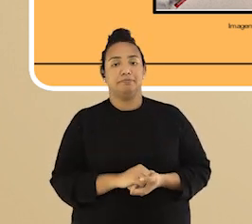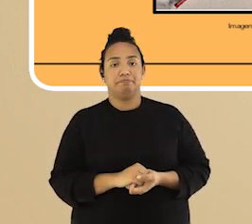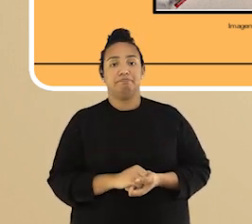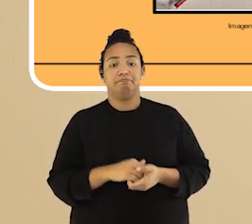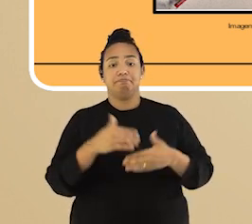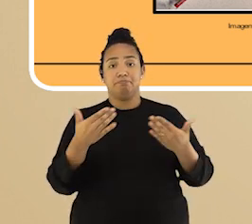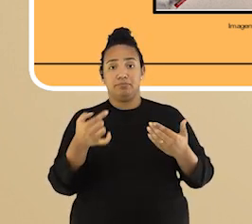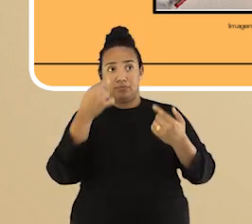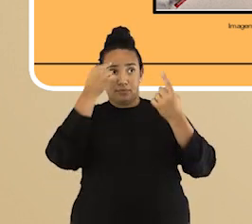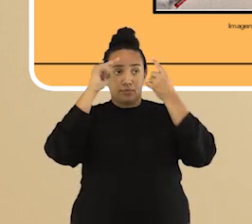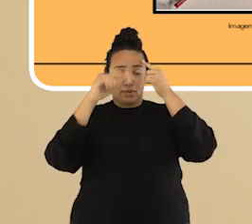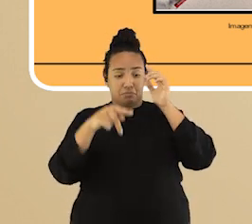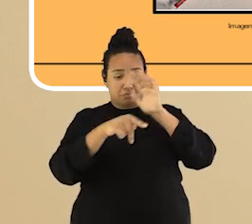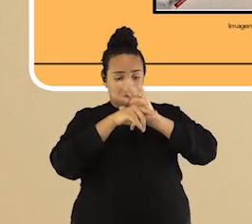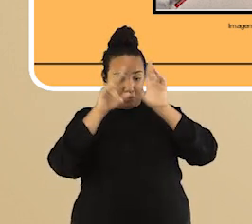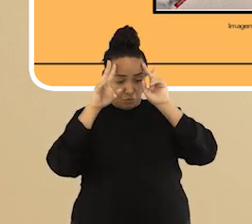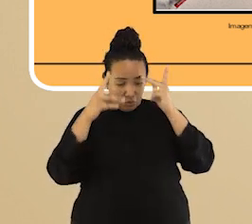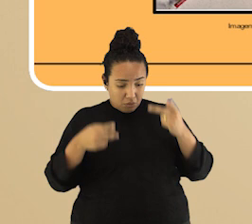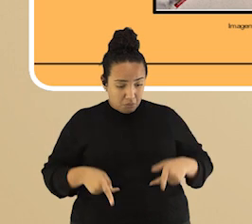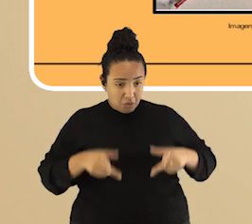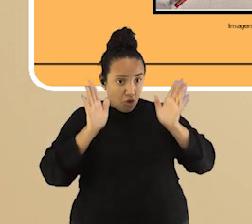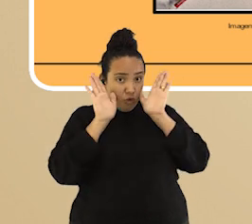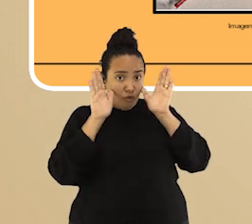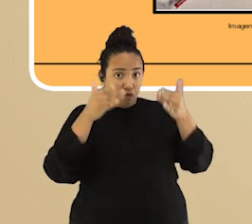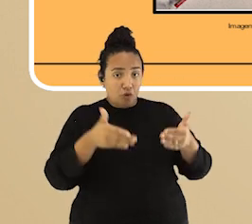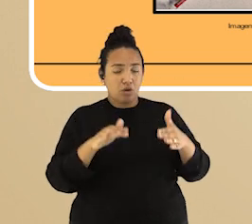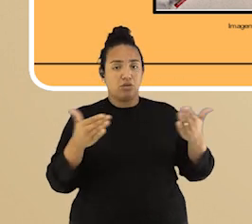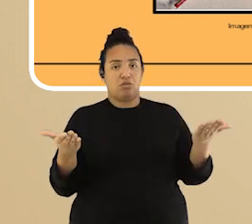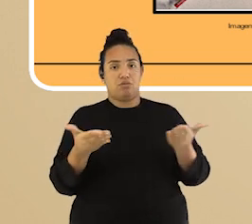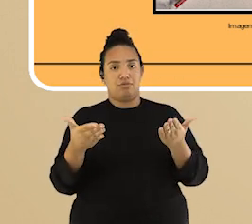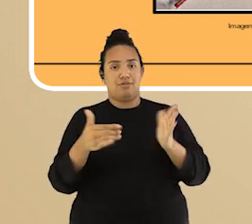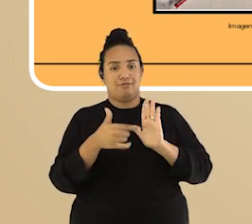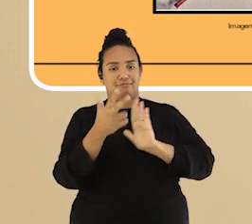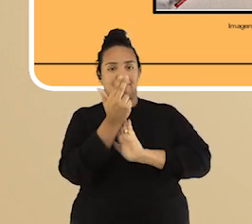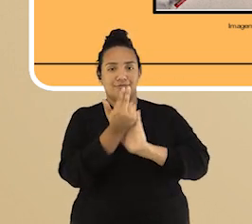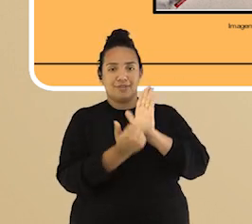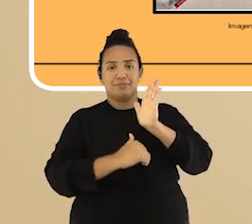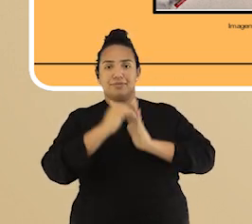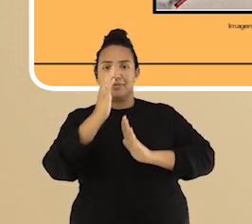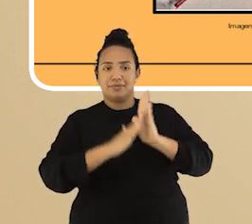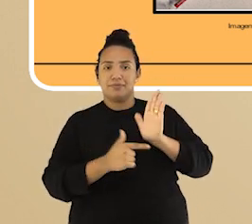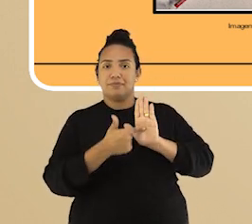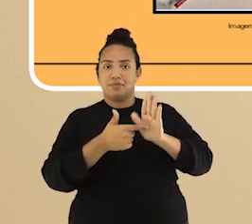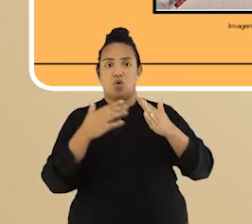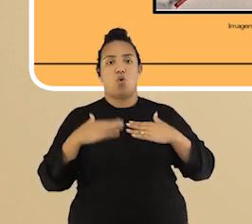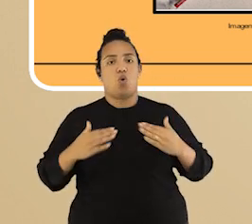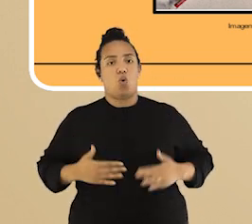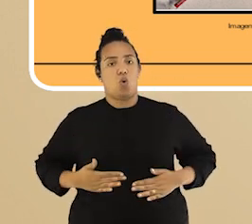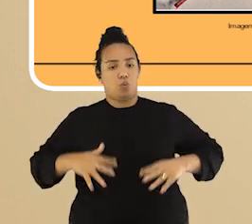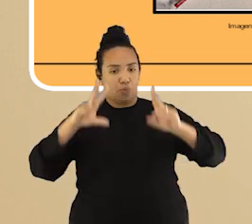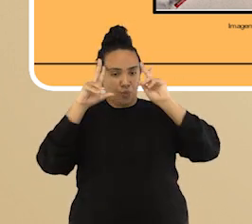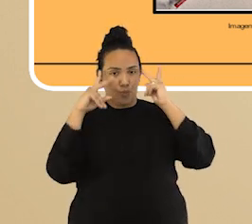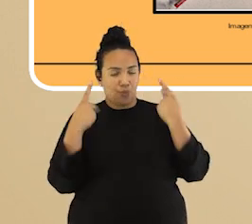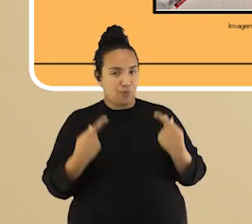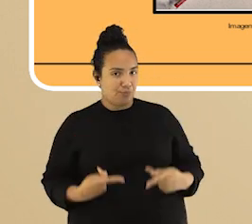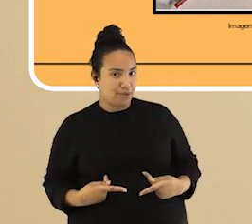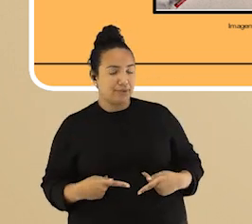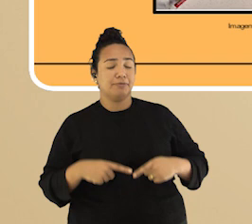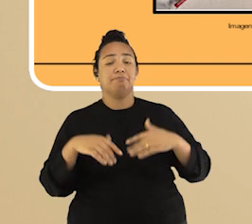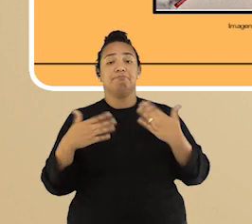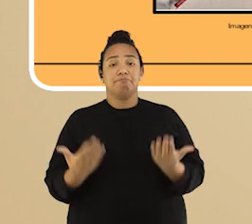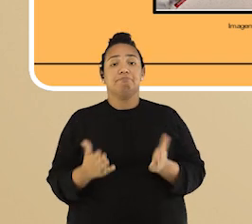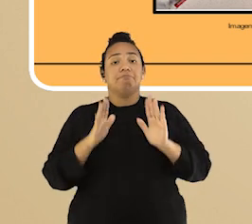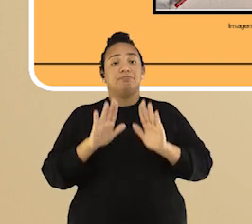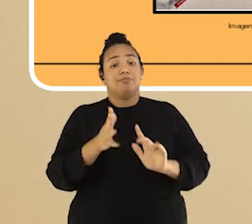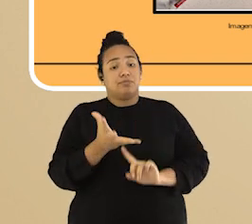ideias humanistas, as pinturas evidenciavam o corpo humano. Entretanto, para que as artes se